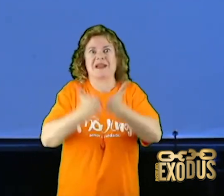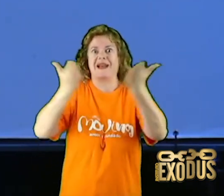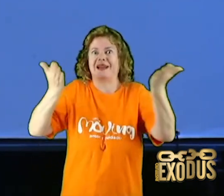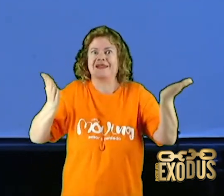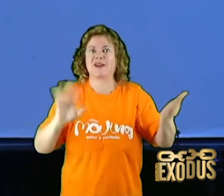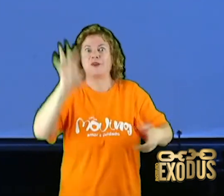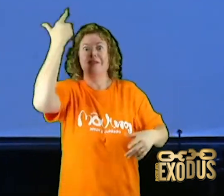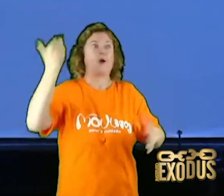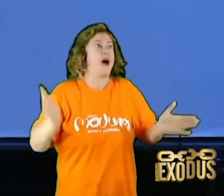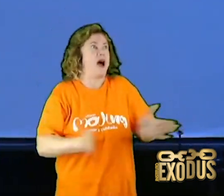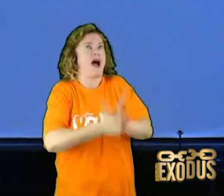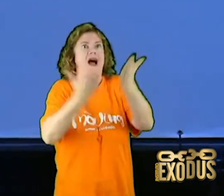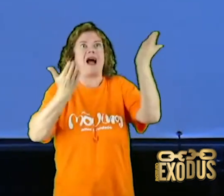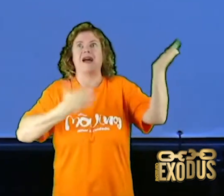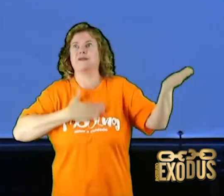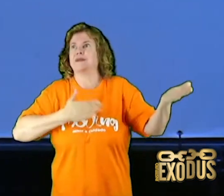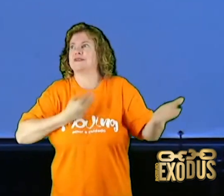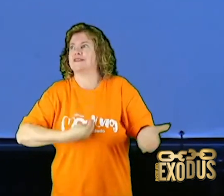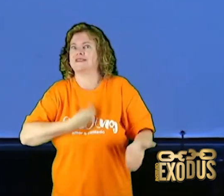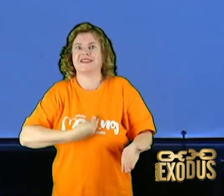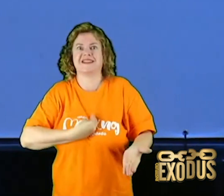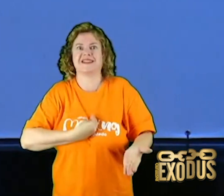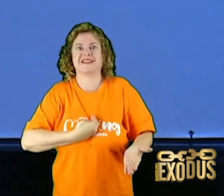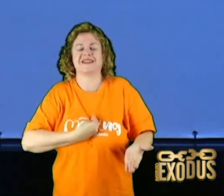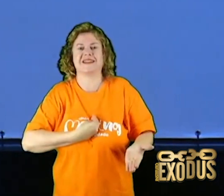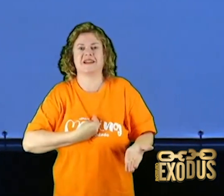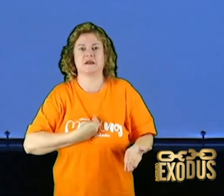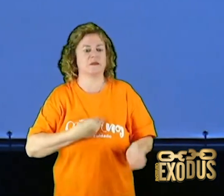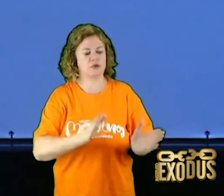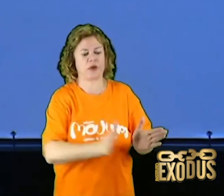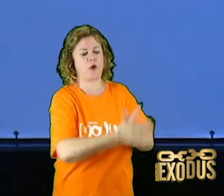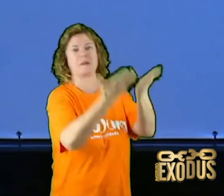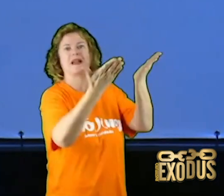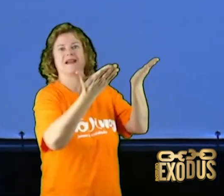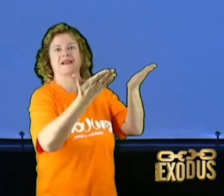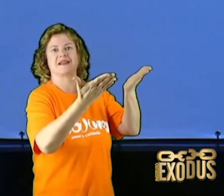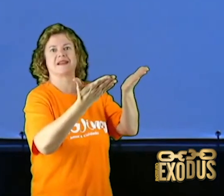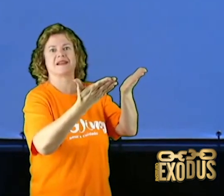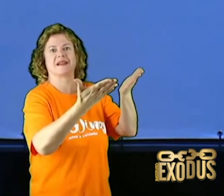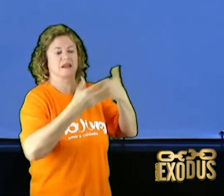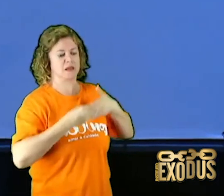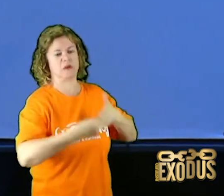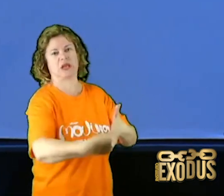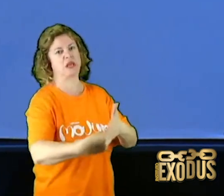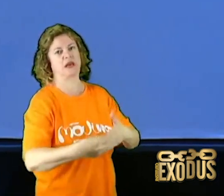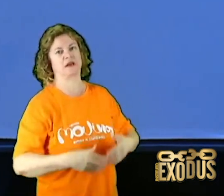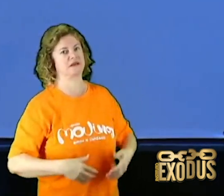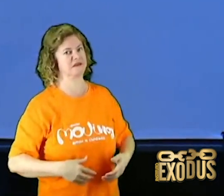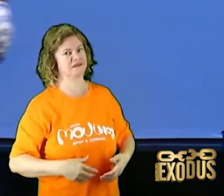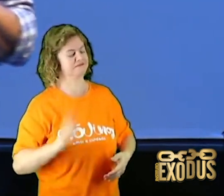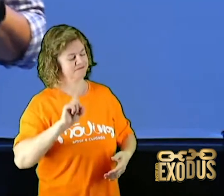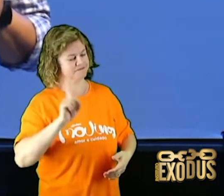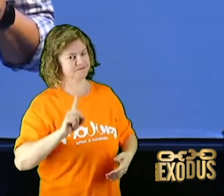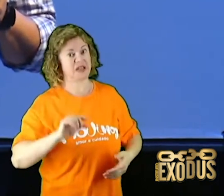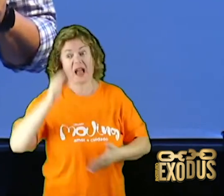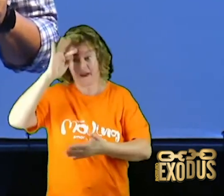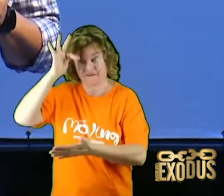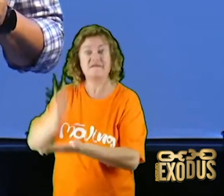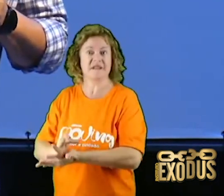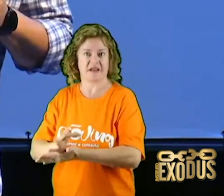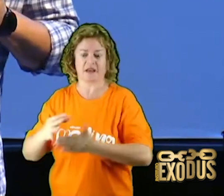milagre. Mas a gente vive pela fé. E essa não pode ser uma palavra que vai te desmotivar, porque aqui acontece o